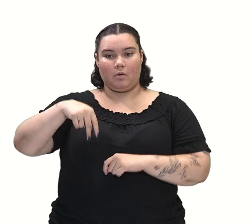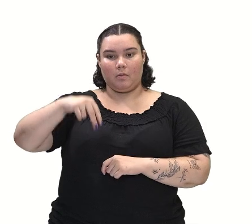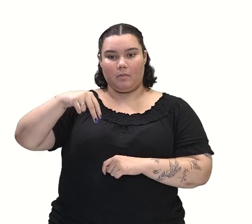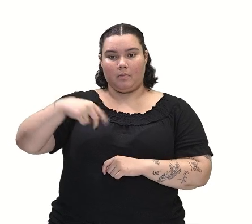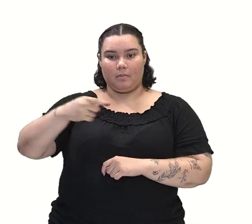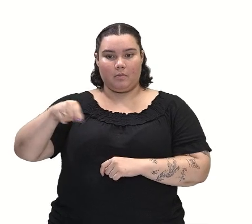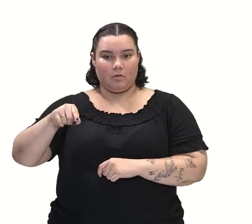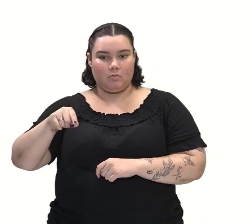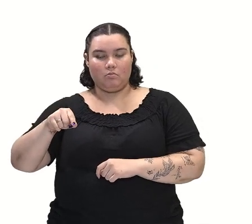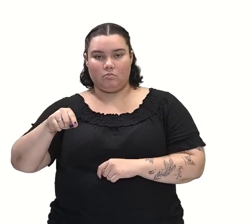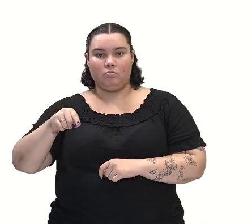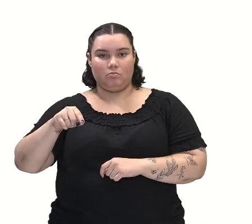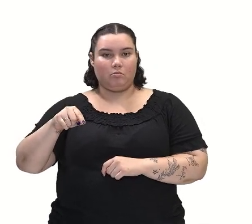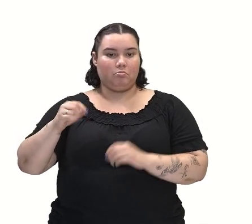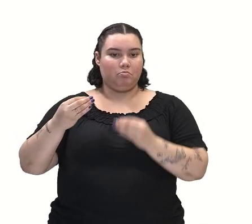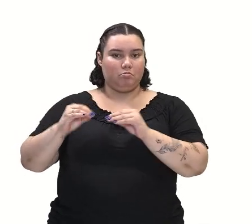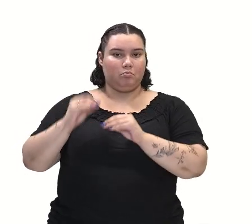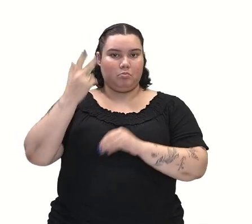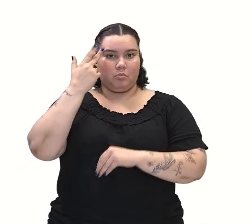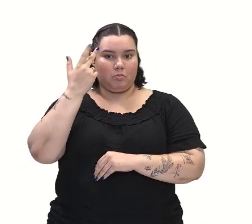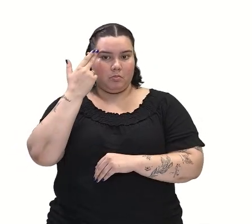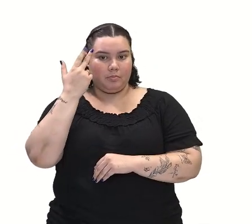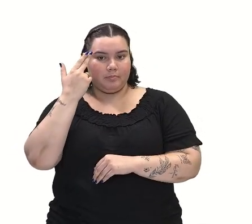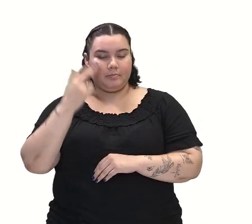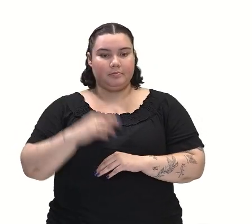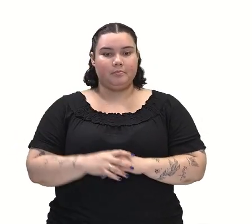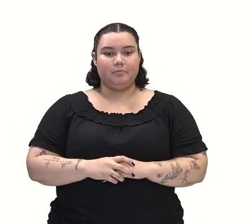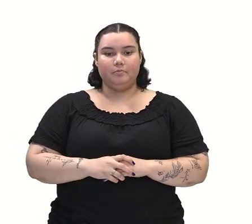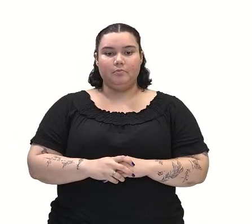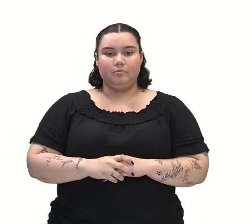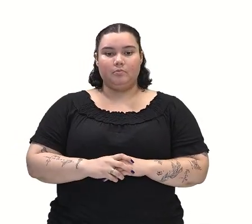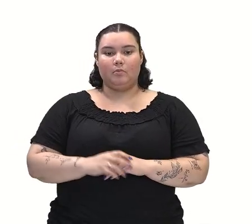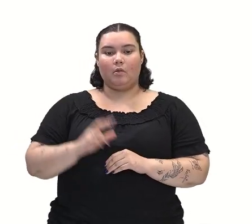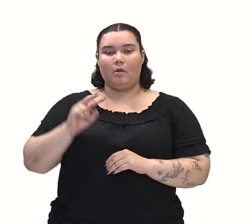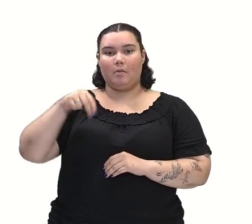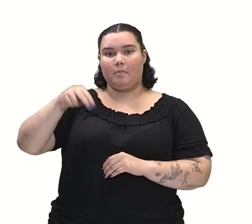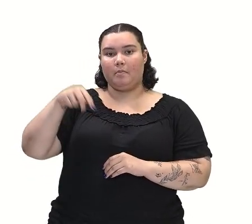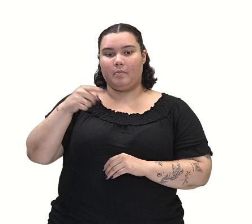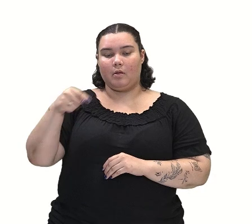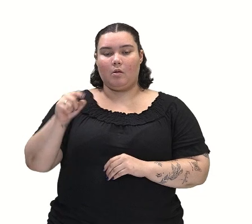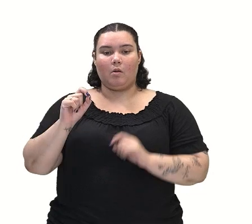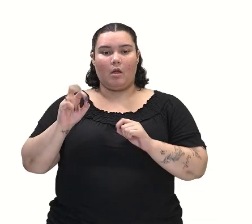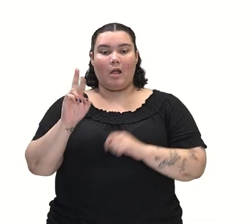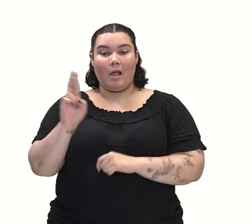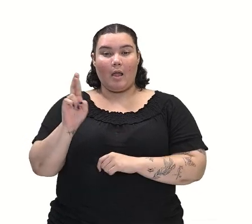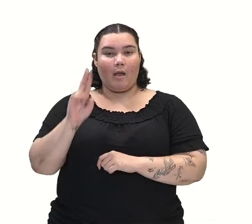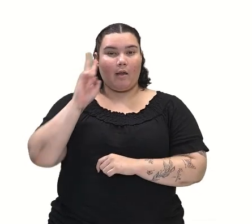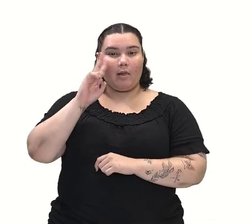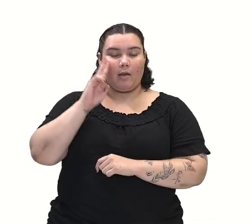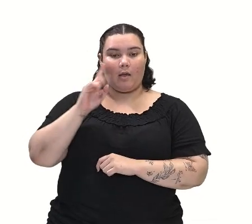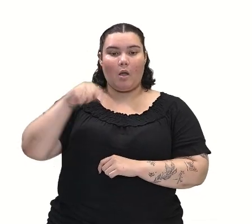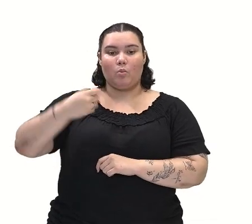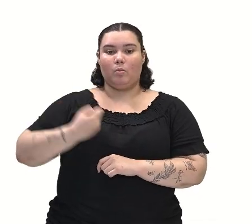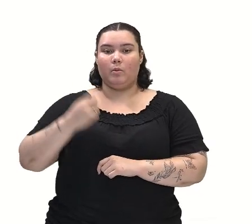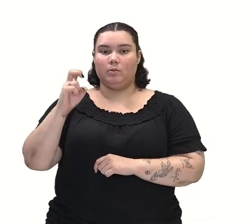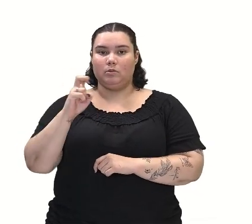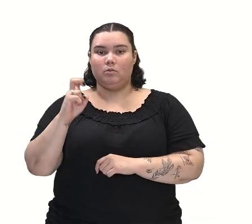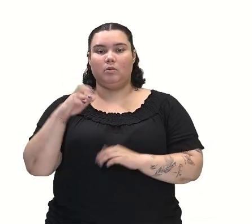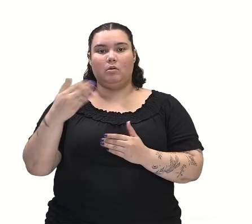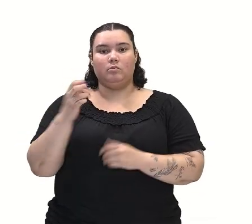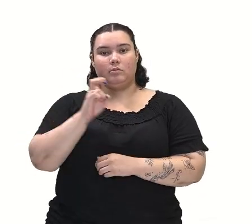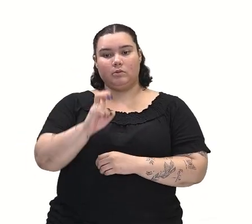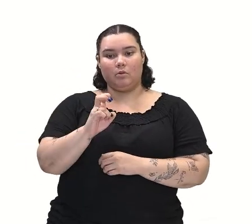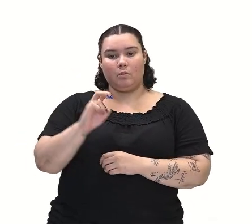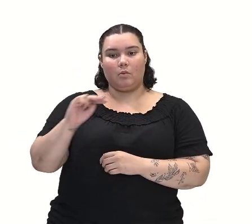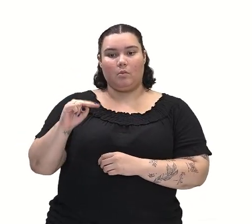não substituir agora, né, para a gente não se confundir. Raio ao quadrado, ele disse que o raio mede 5, então eu vou pegar esse